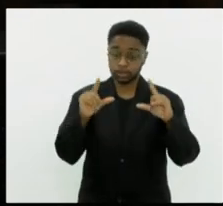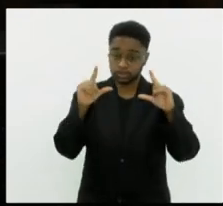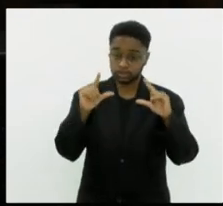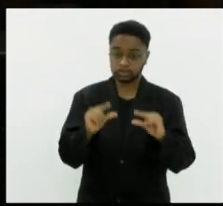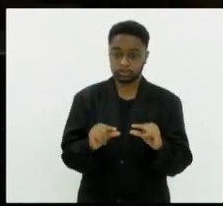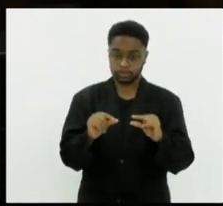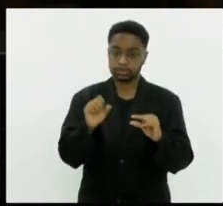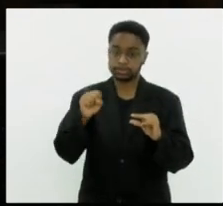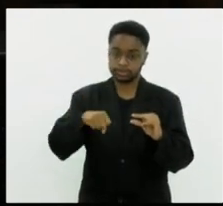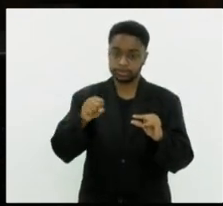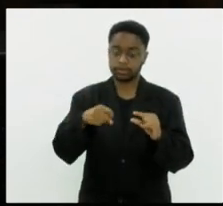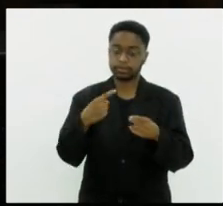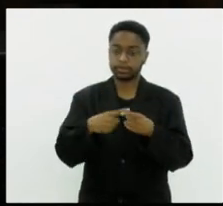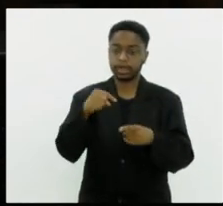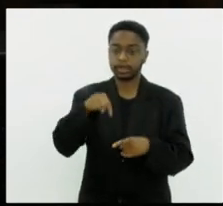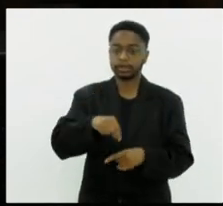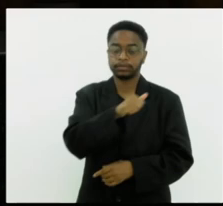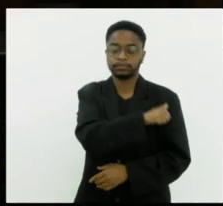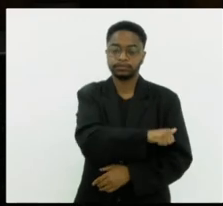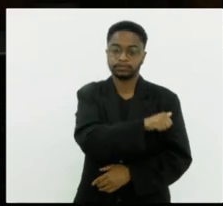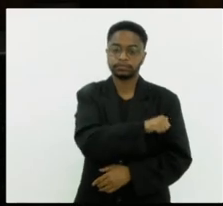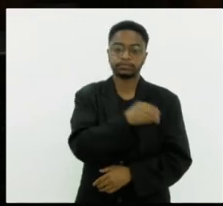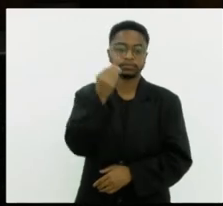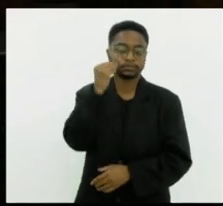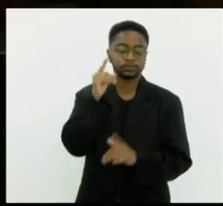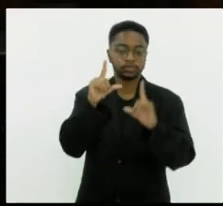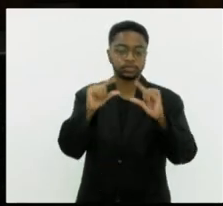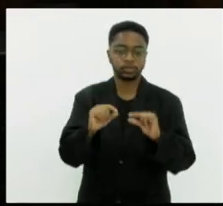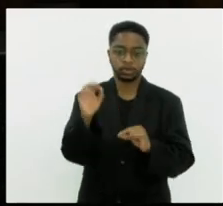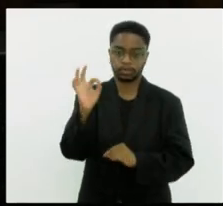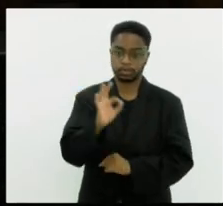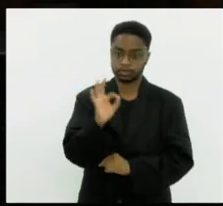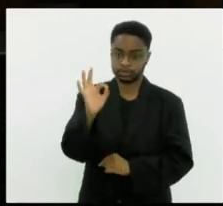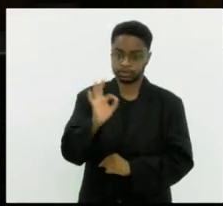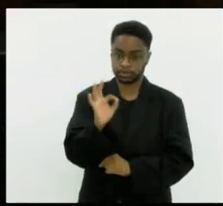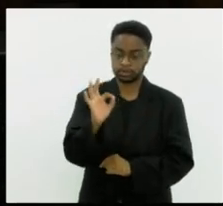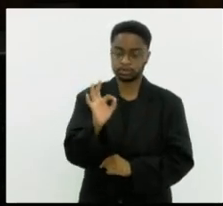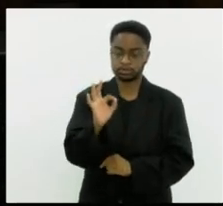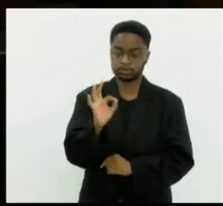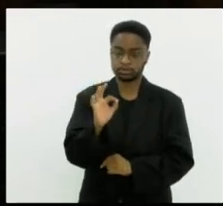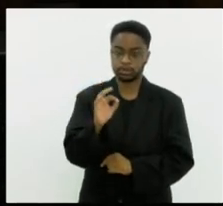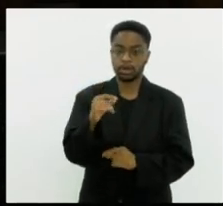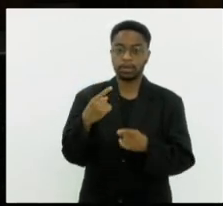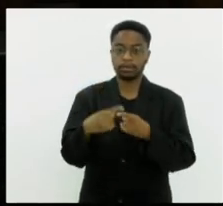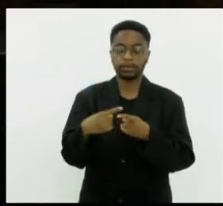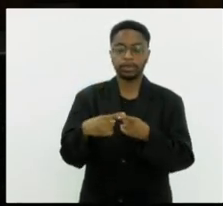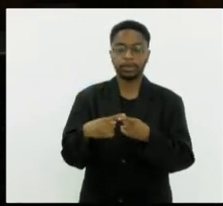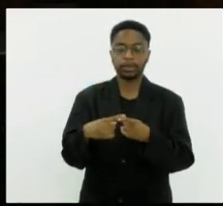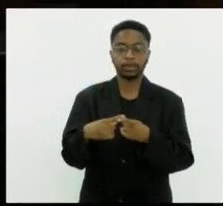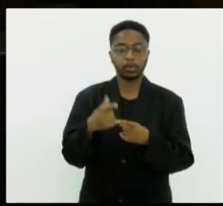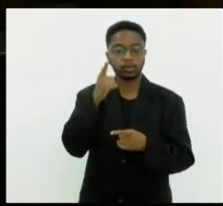reduzir, sim, o Estado do Rio de Janeiro, ele quer reduzir a alíquota no produto para que ele volte a ser